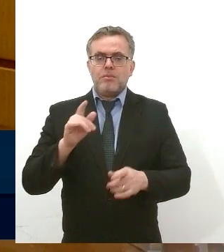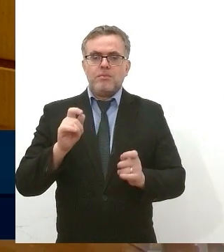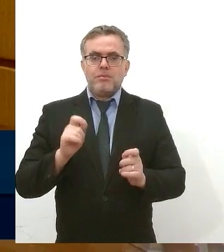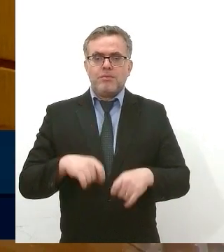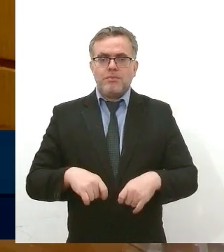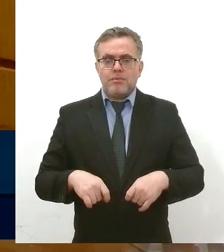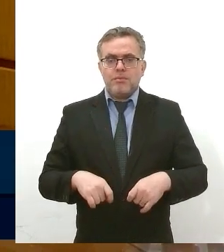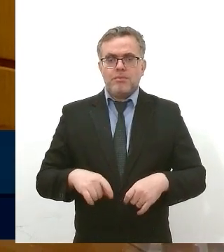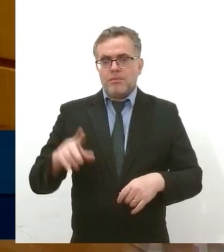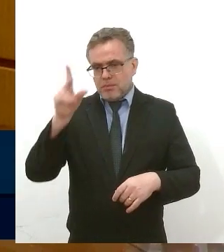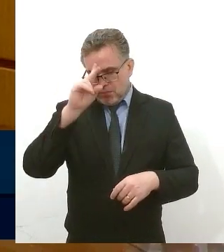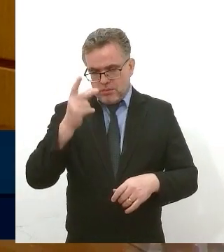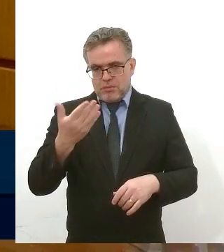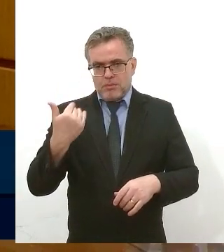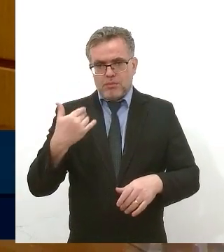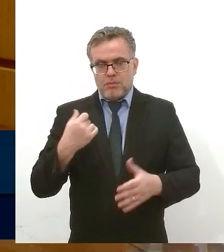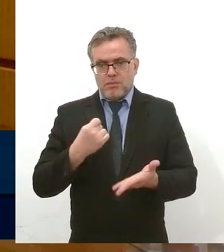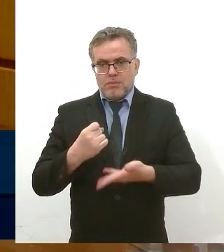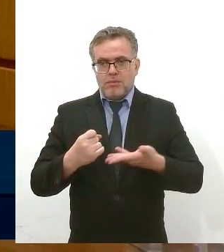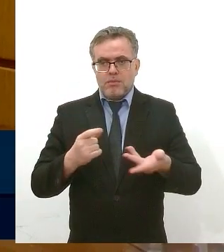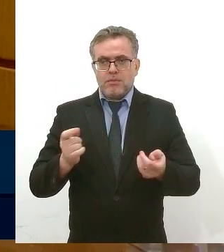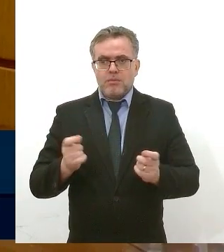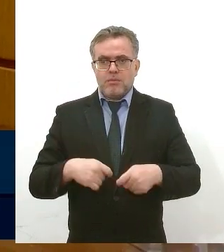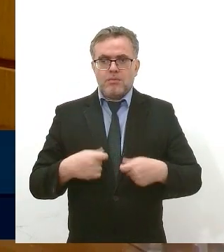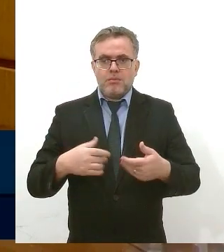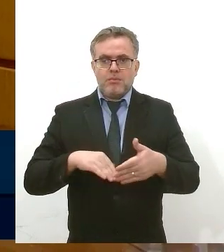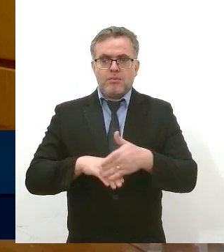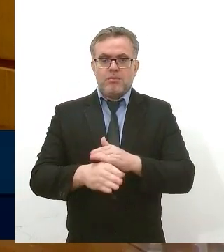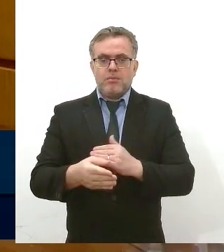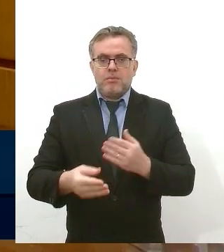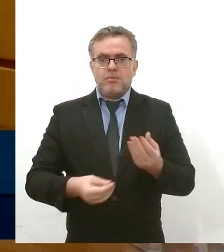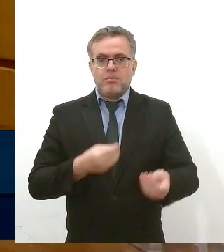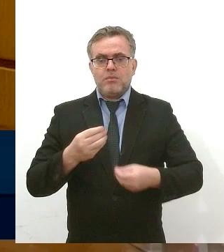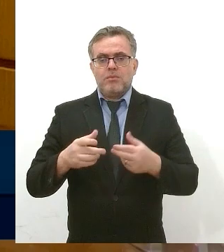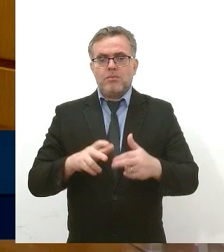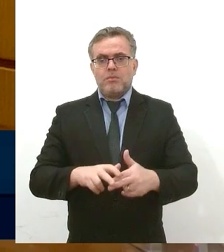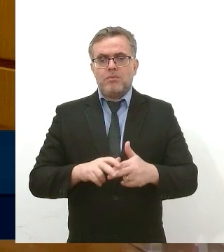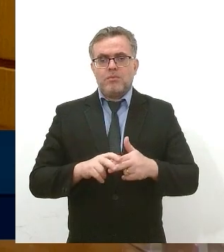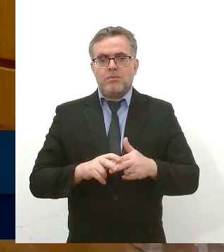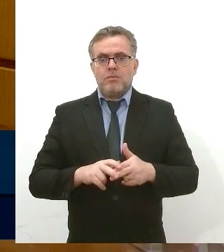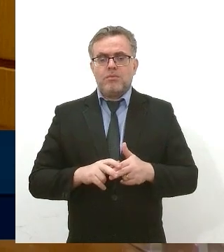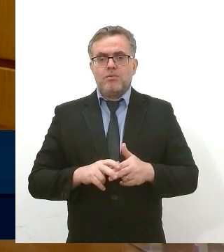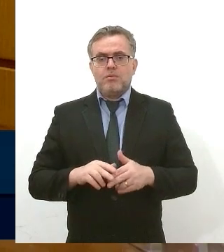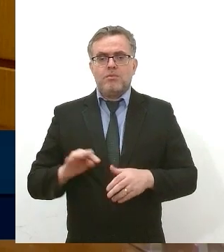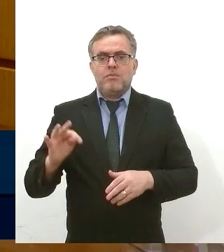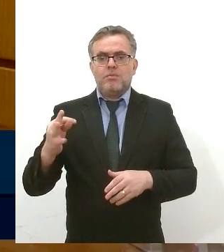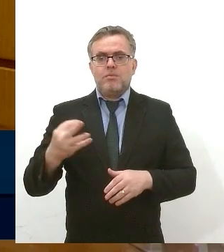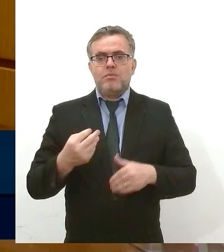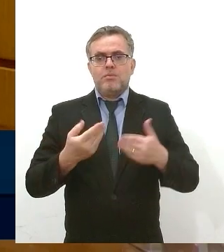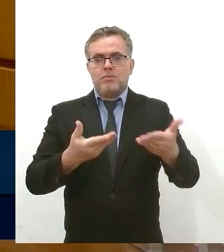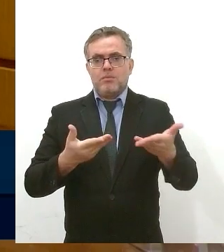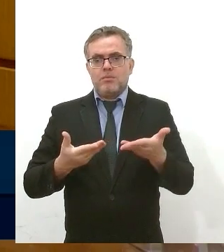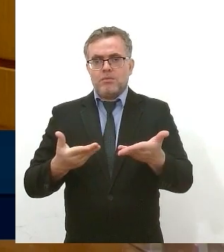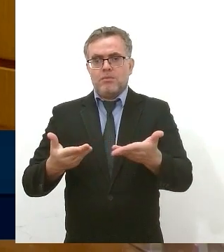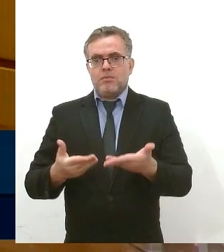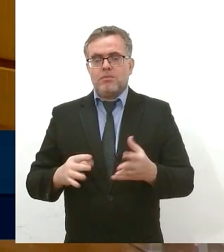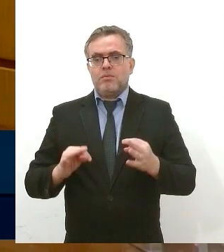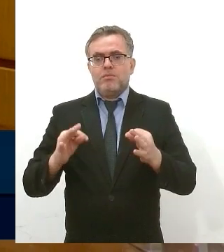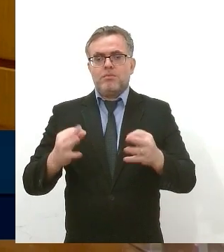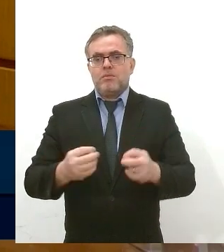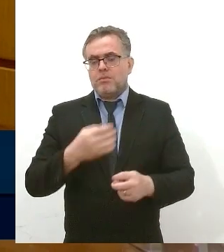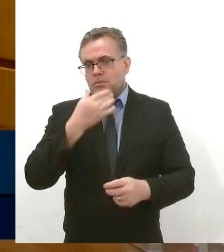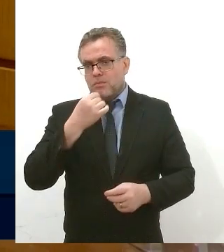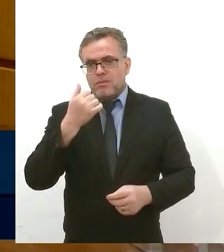costumes lagartenses. Assim, estão todos convidados, nobres deputadas e deputados, e os